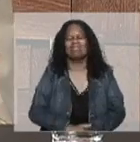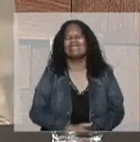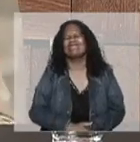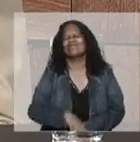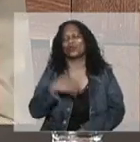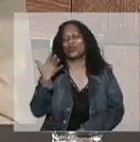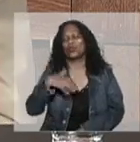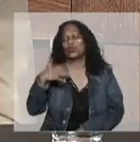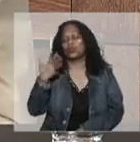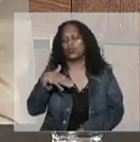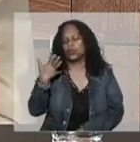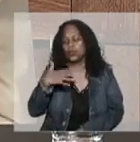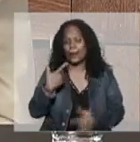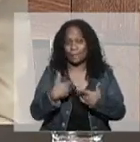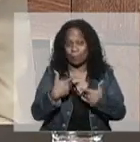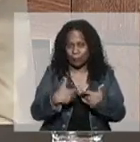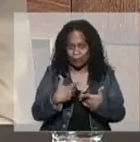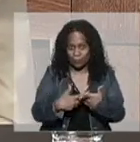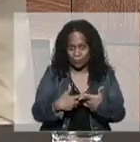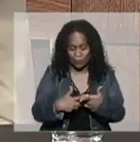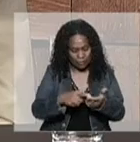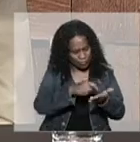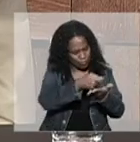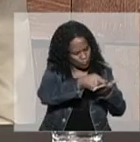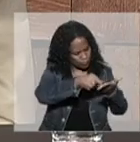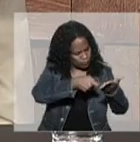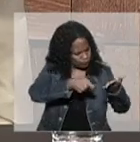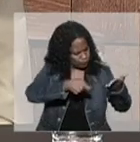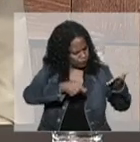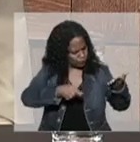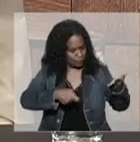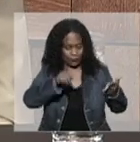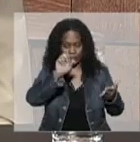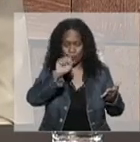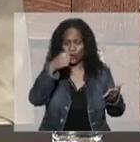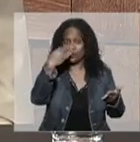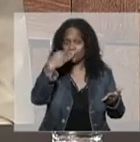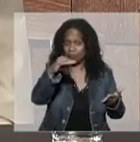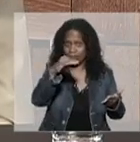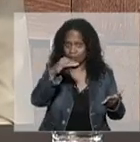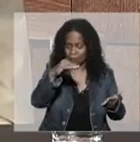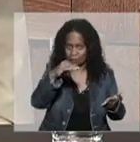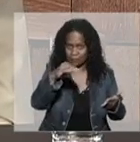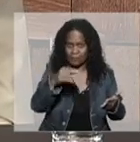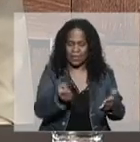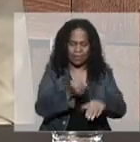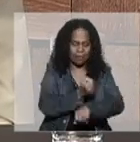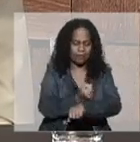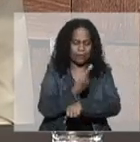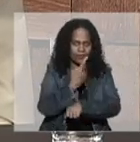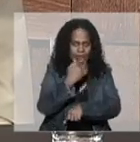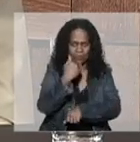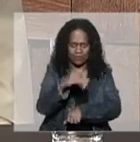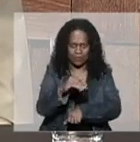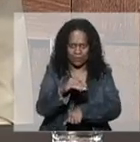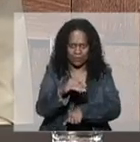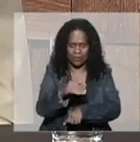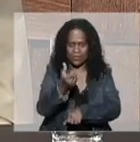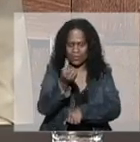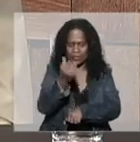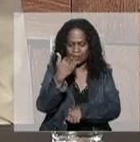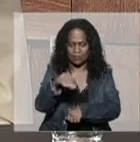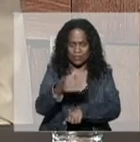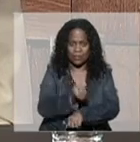pam. Que tinha uma edição 8h30 da manhã no final de semana, 12h30,